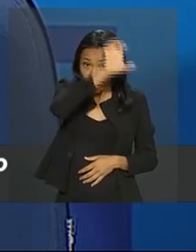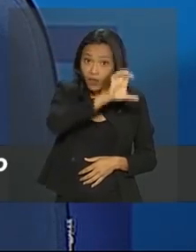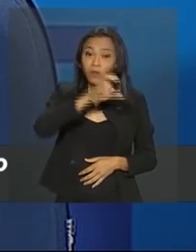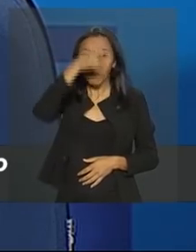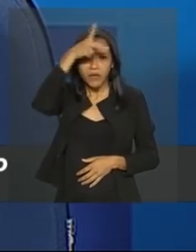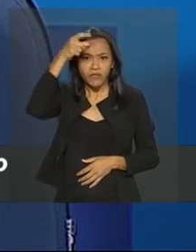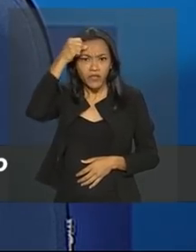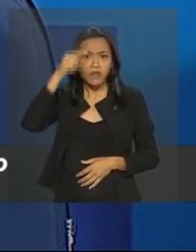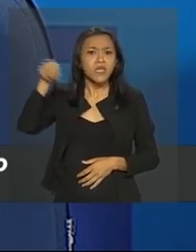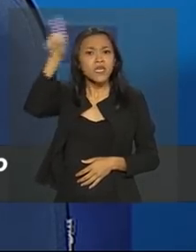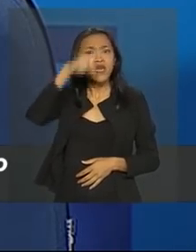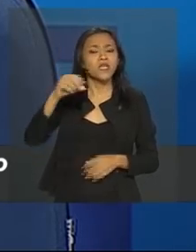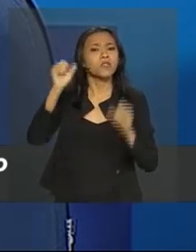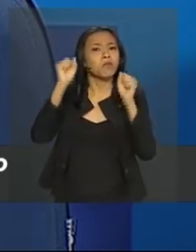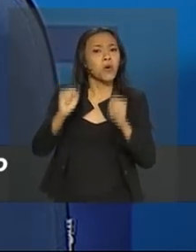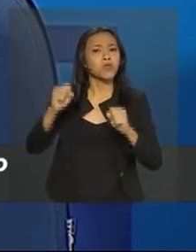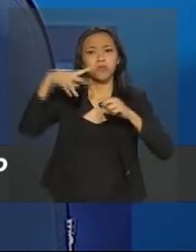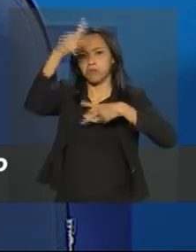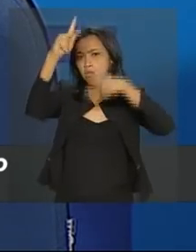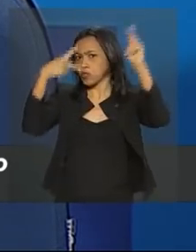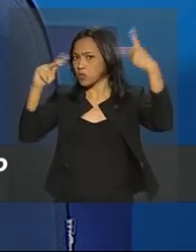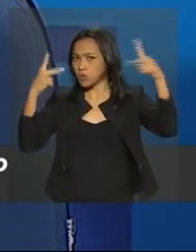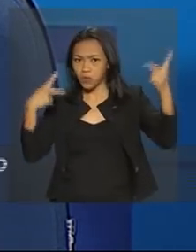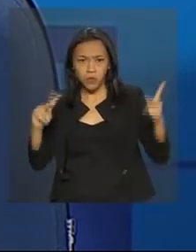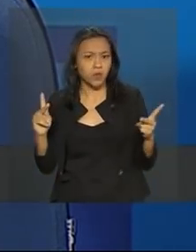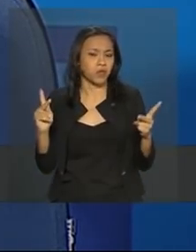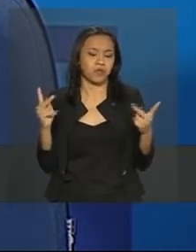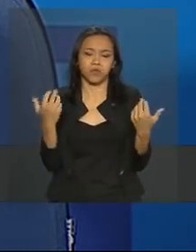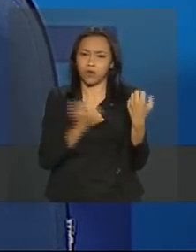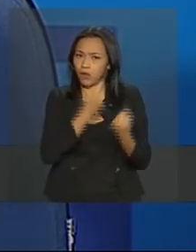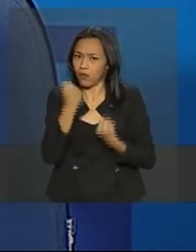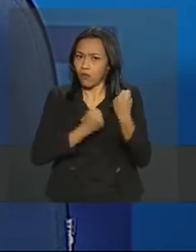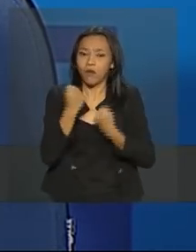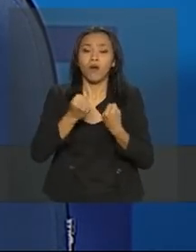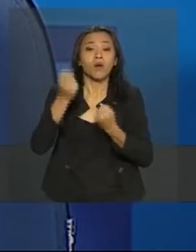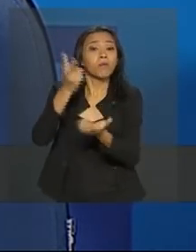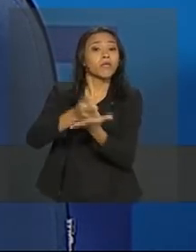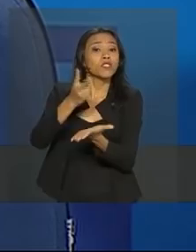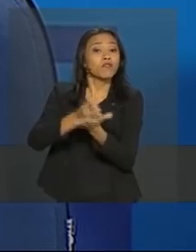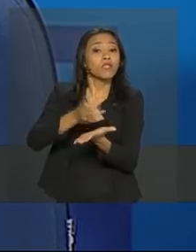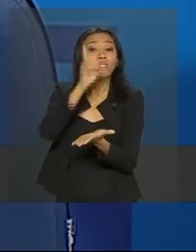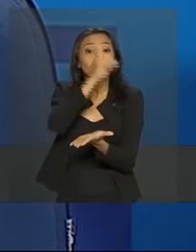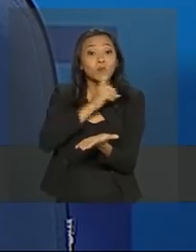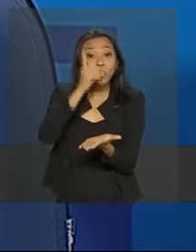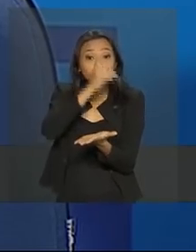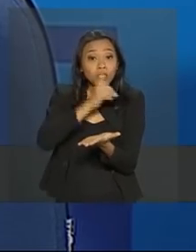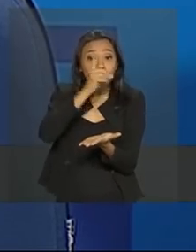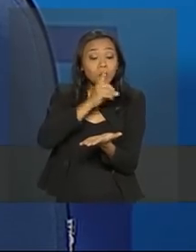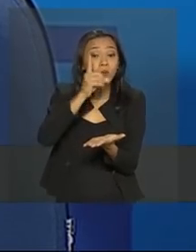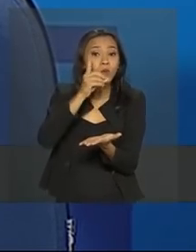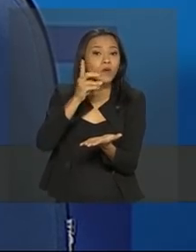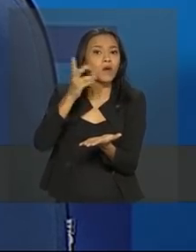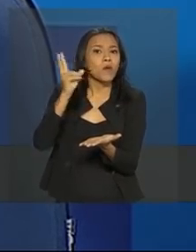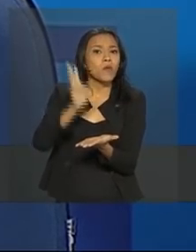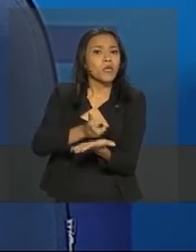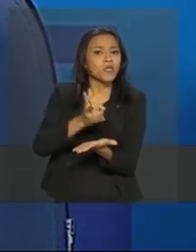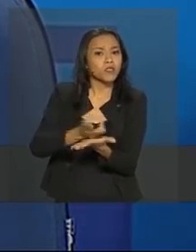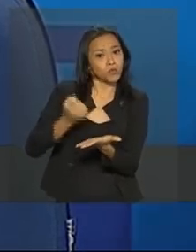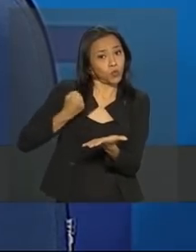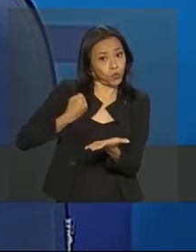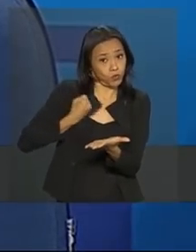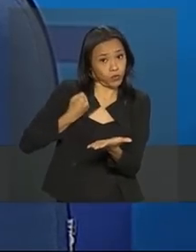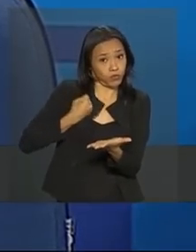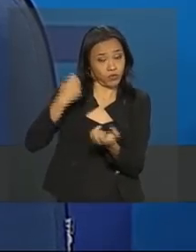acionar as suas companhias de transporte para que elas mantivessem no domingo o mesmo número de